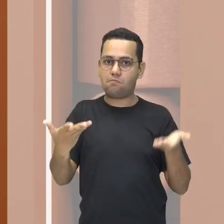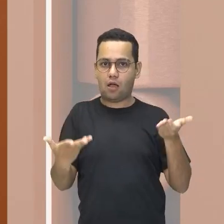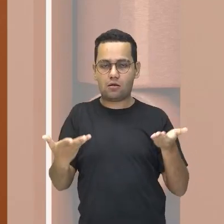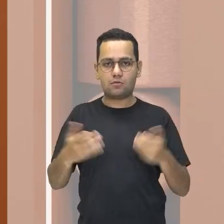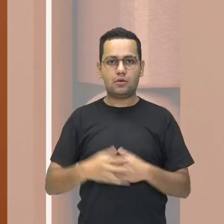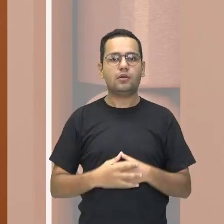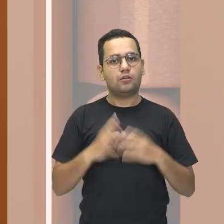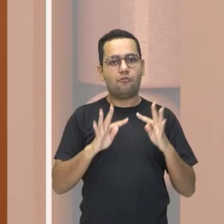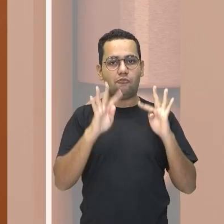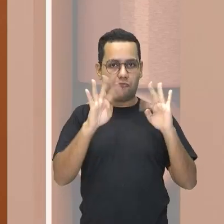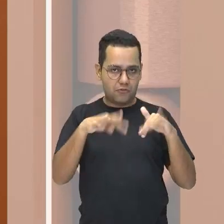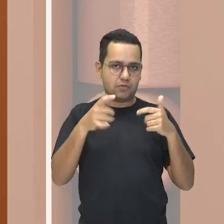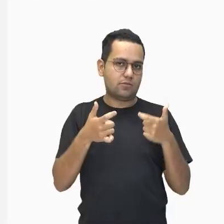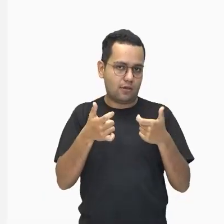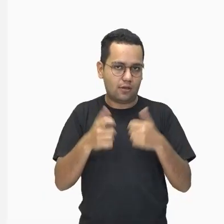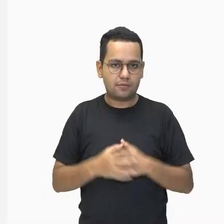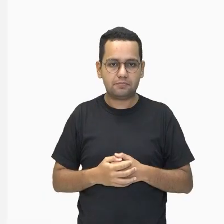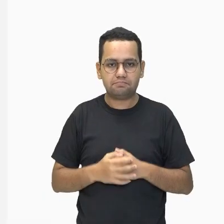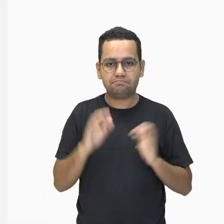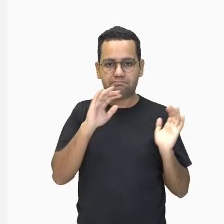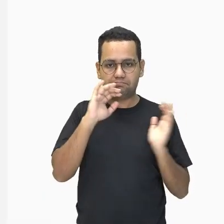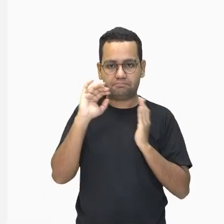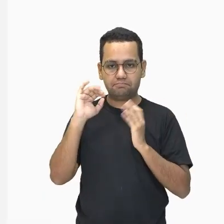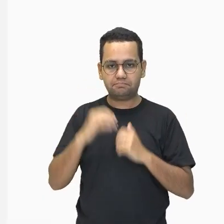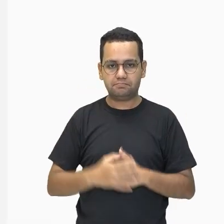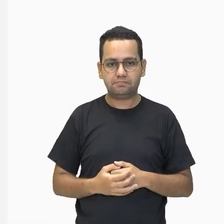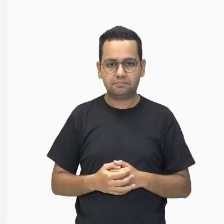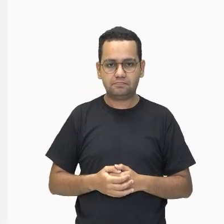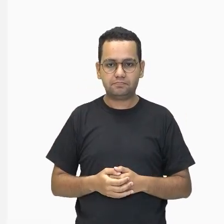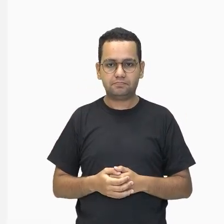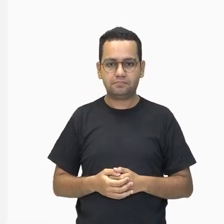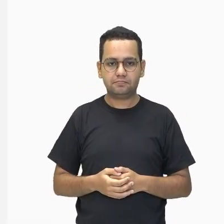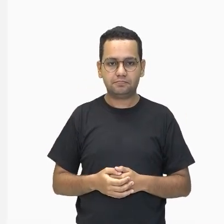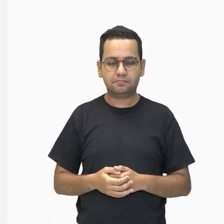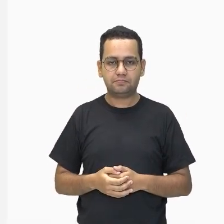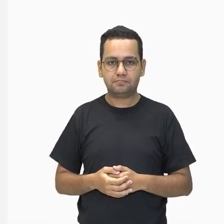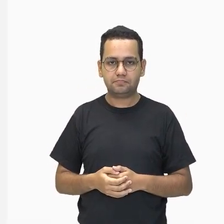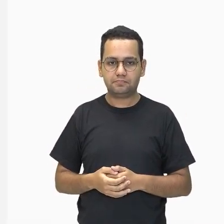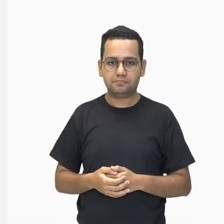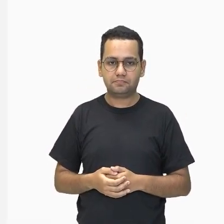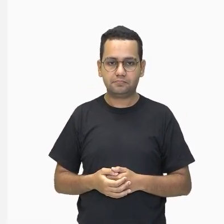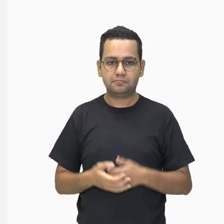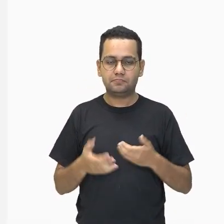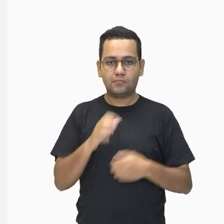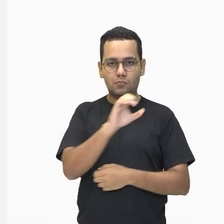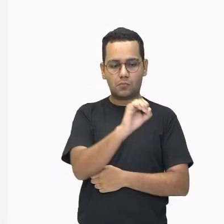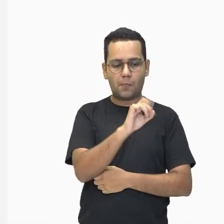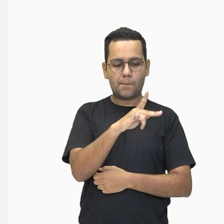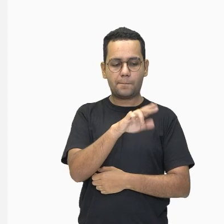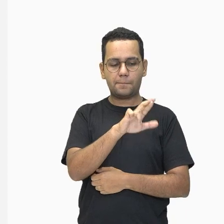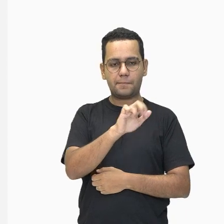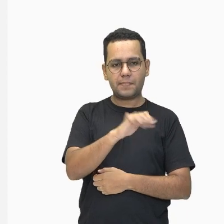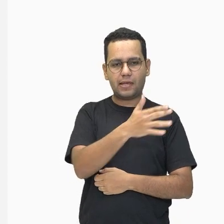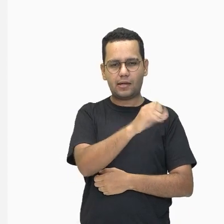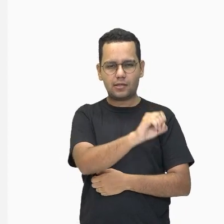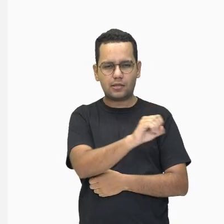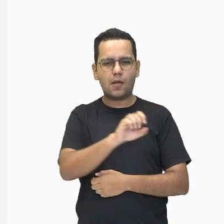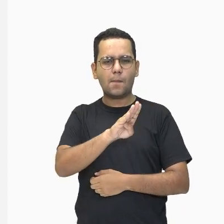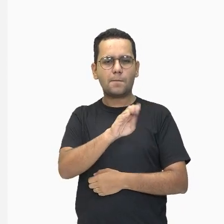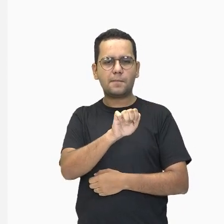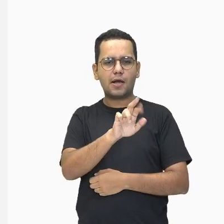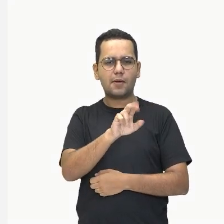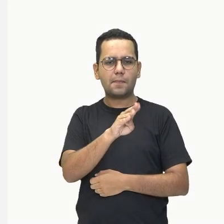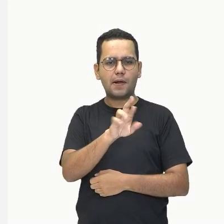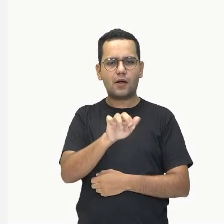da guerra. Voltamos ao texto. Vamos lá, gente. Vamos entender a Operação Barbarossa, ou Barbarossa,